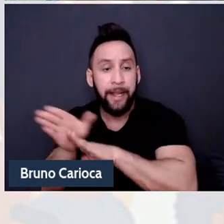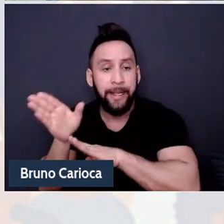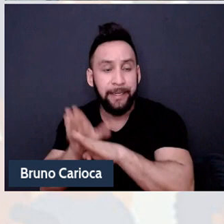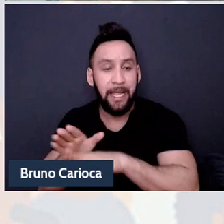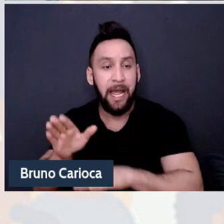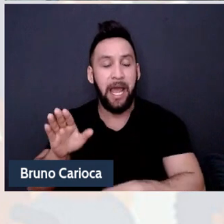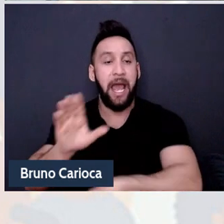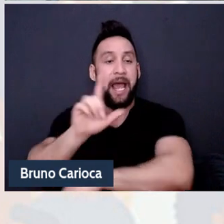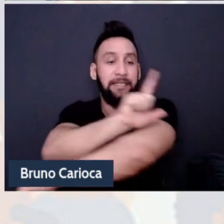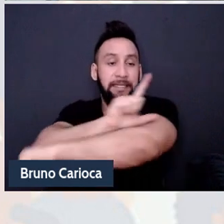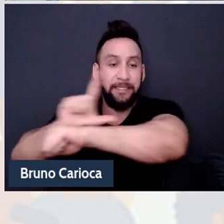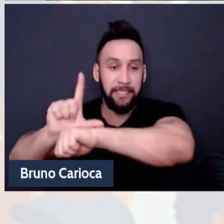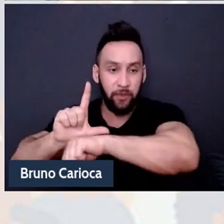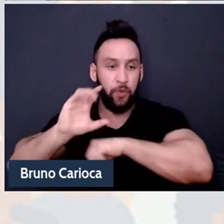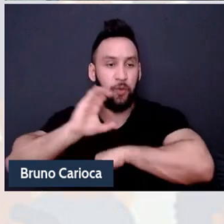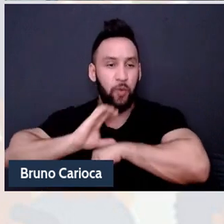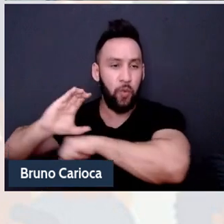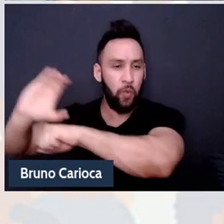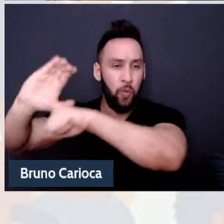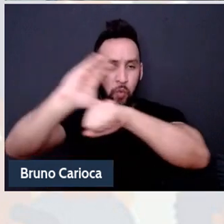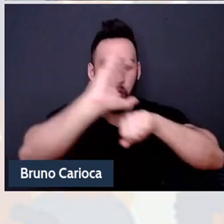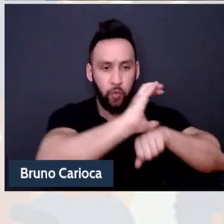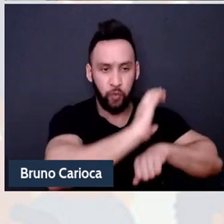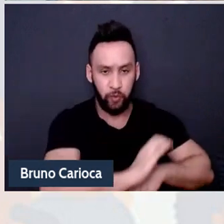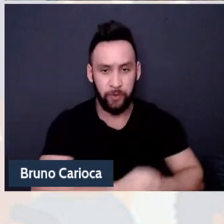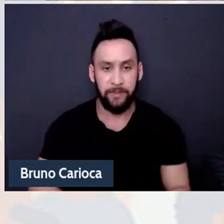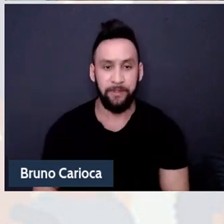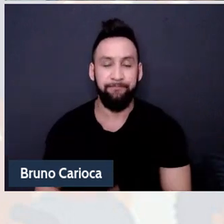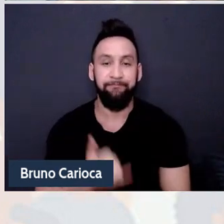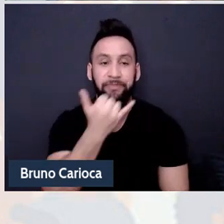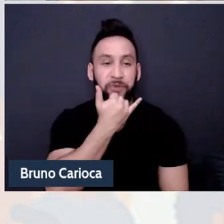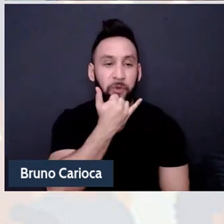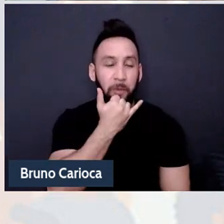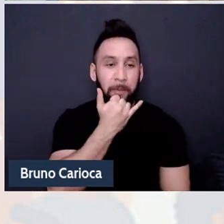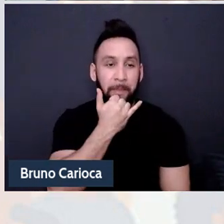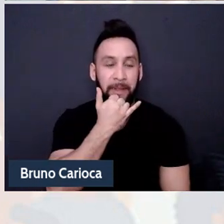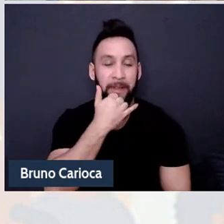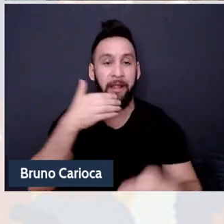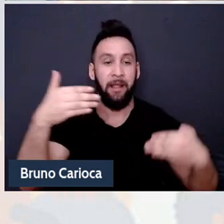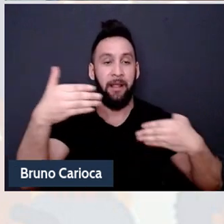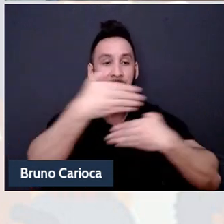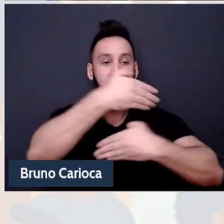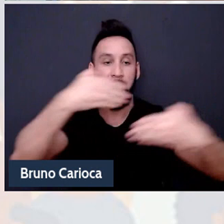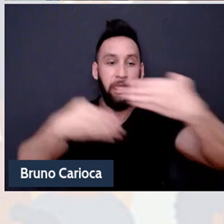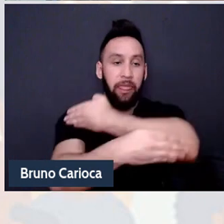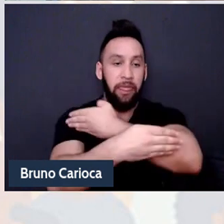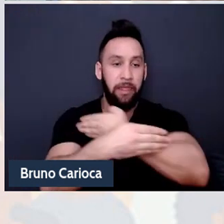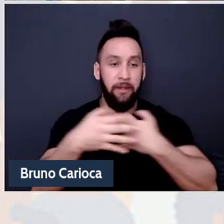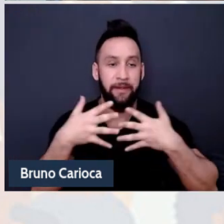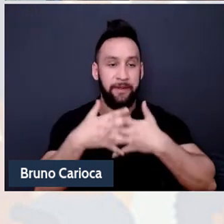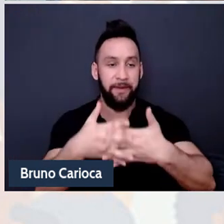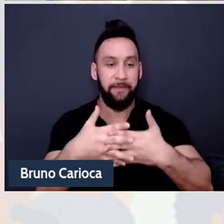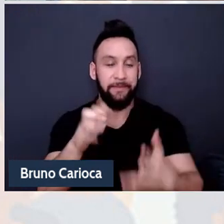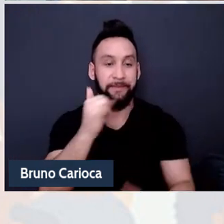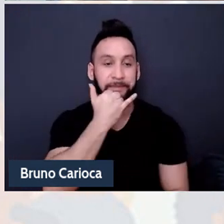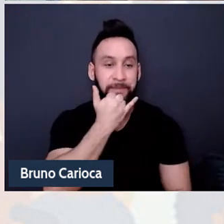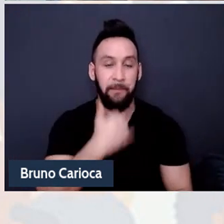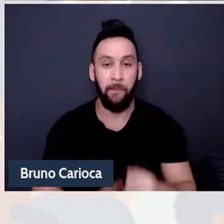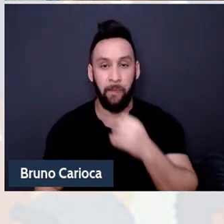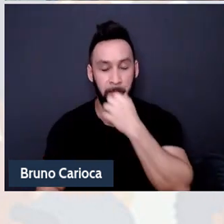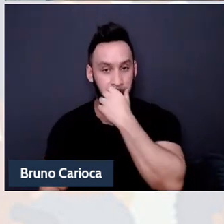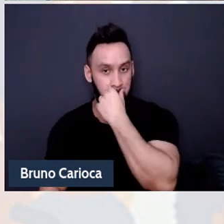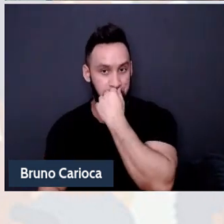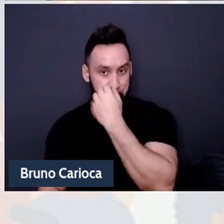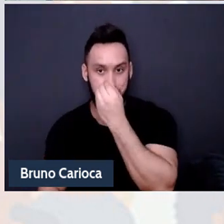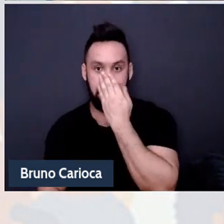ela também e gente, eu pulei, saiu fora da ordem, né? Bem que eu achei que tinha alguma coisa fora da ordem aí. Isso